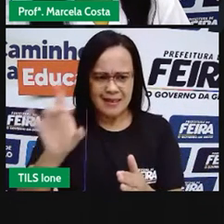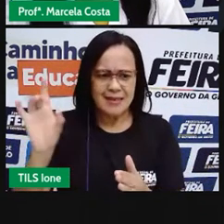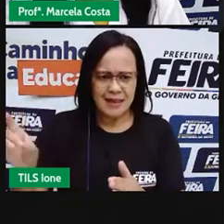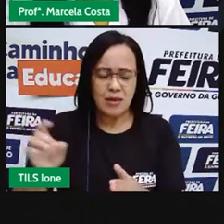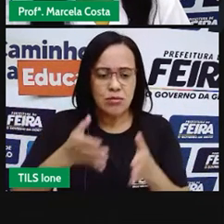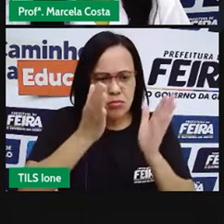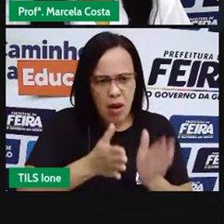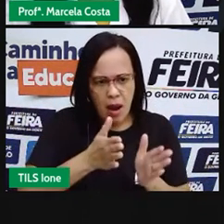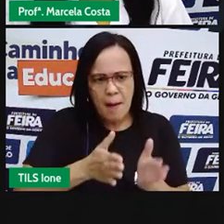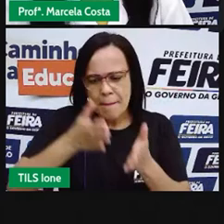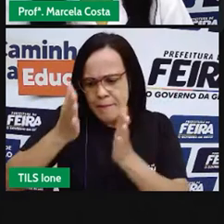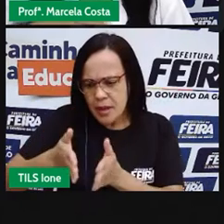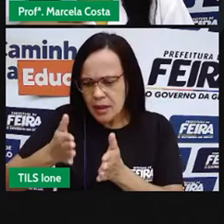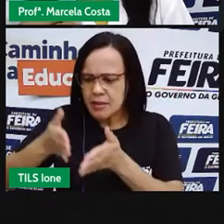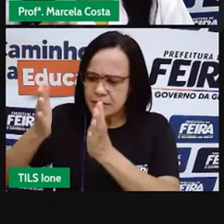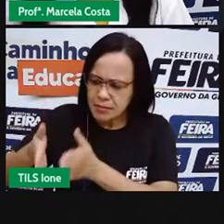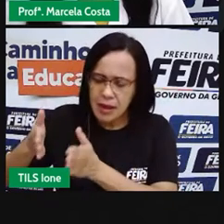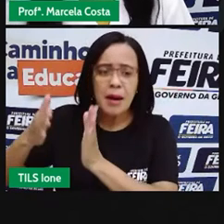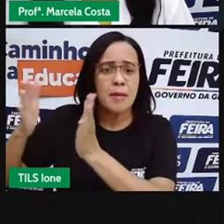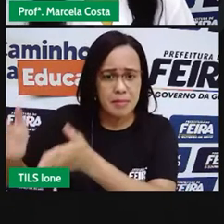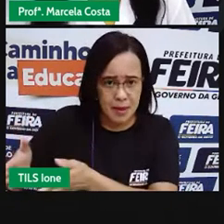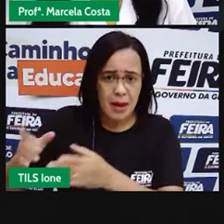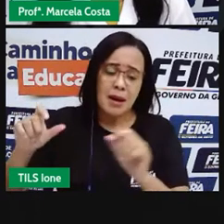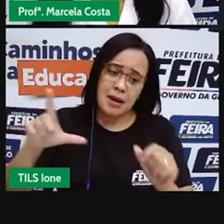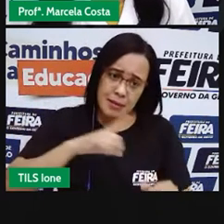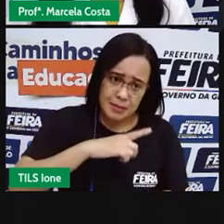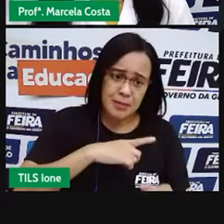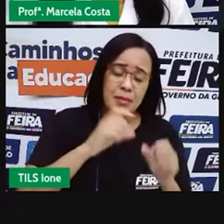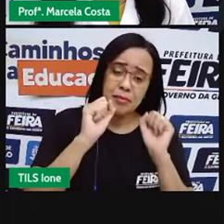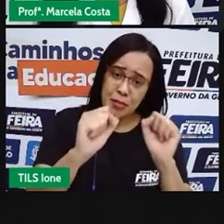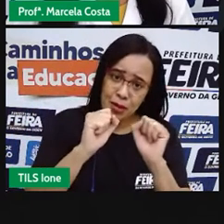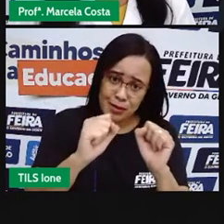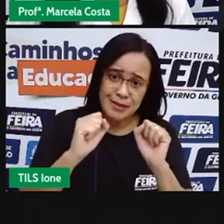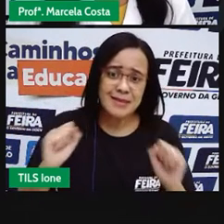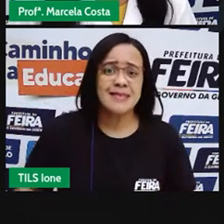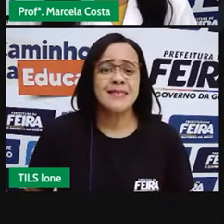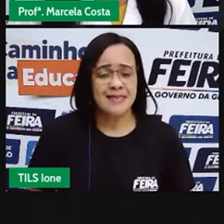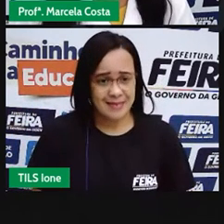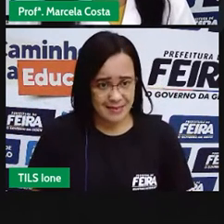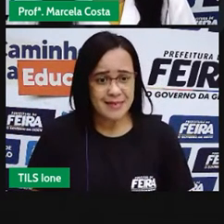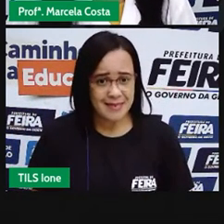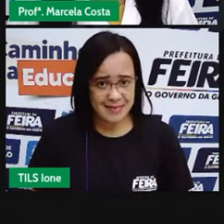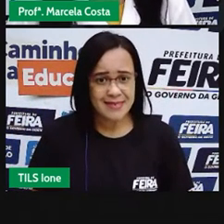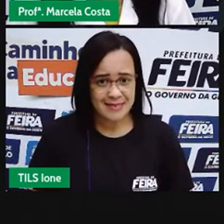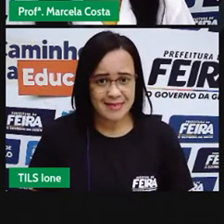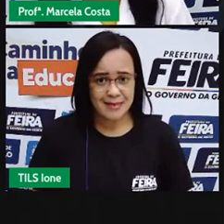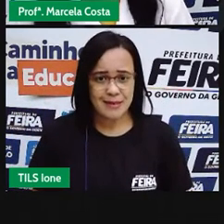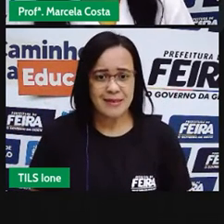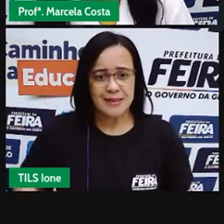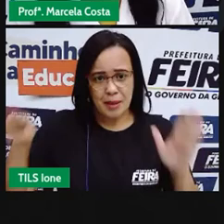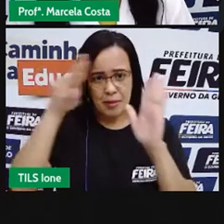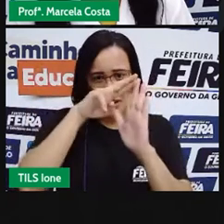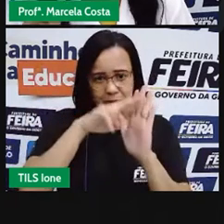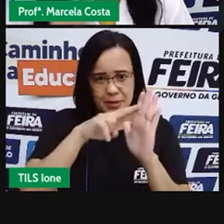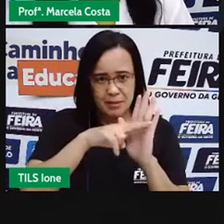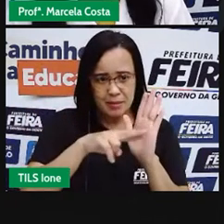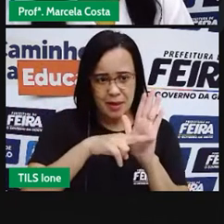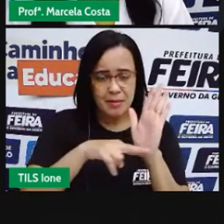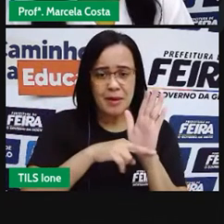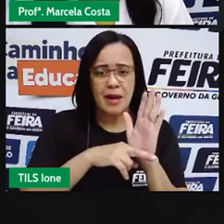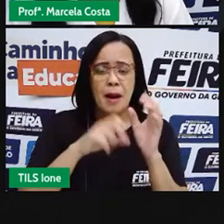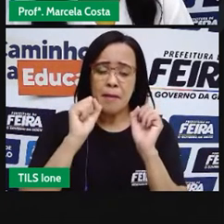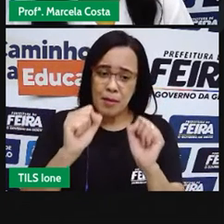hiato é mais ouvidos sobre isso ou tentar os nossos de